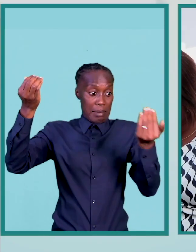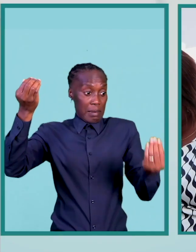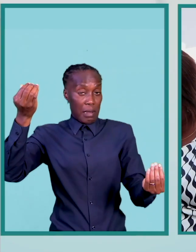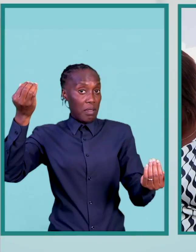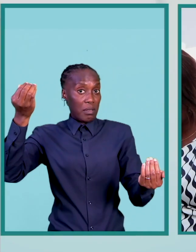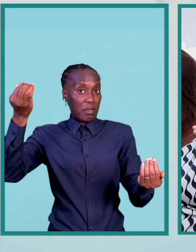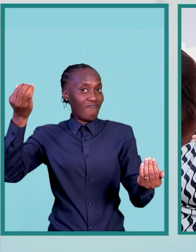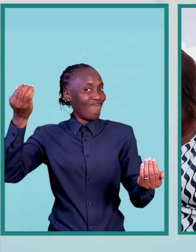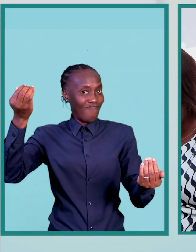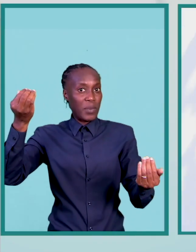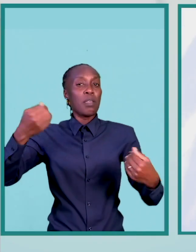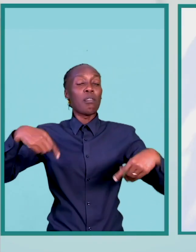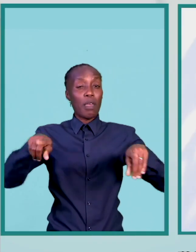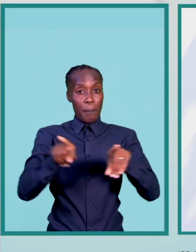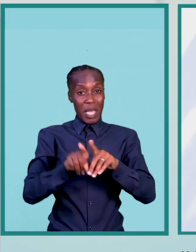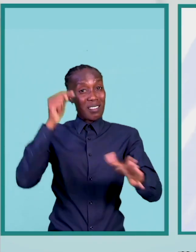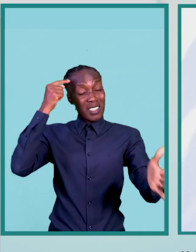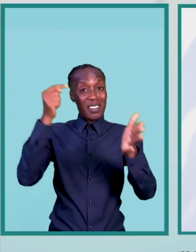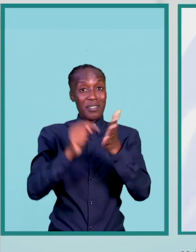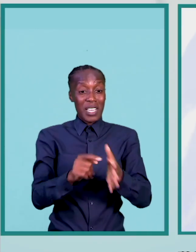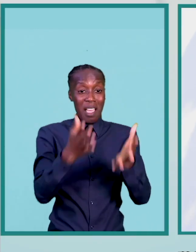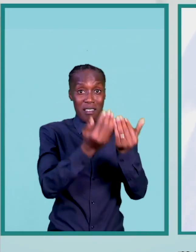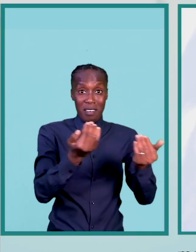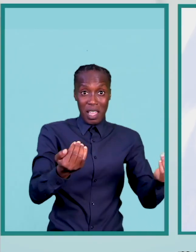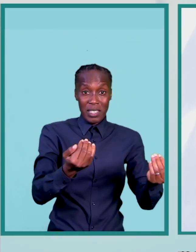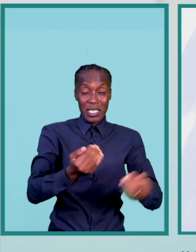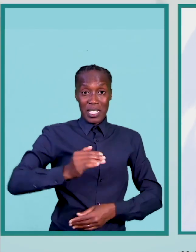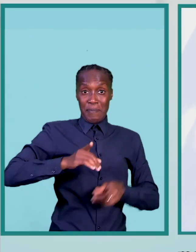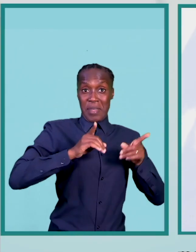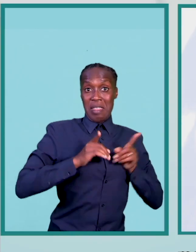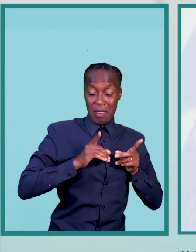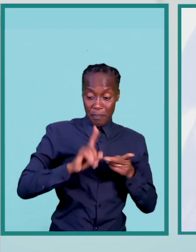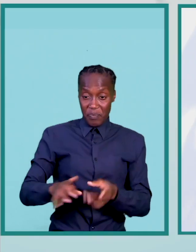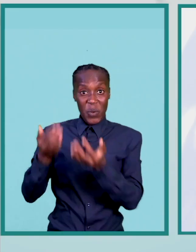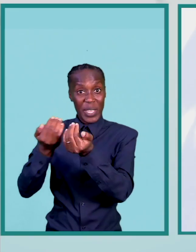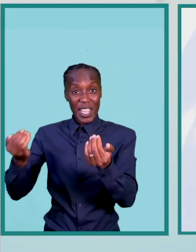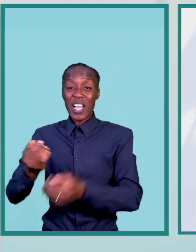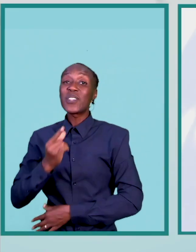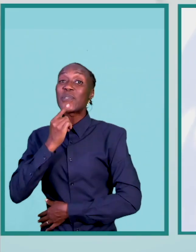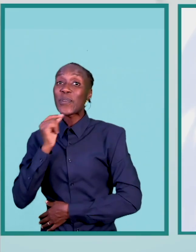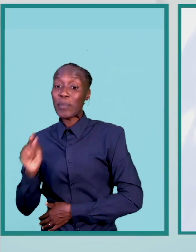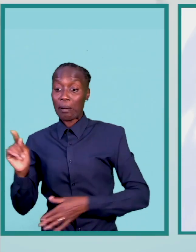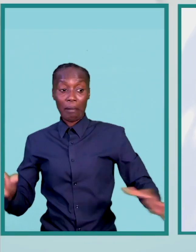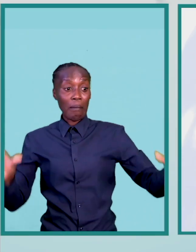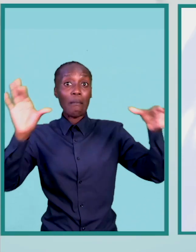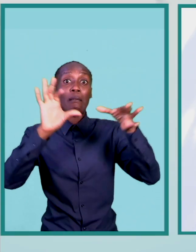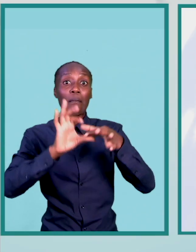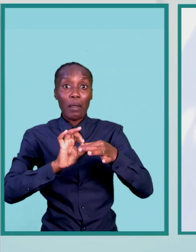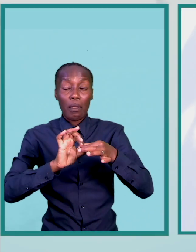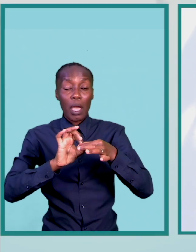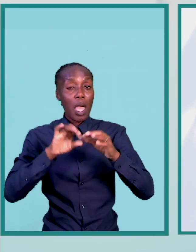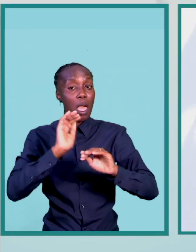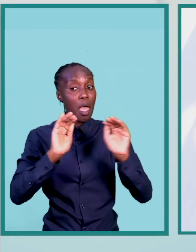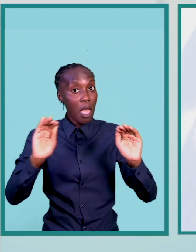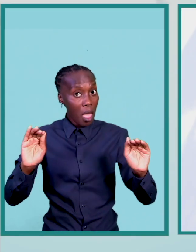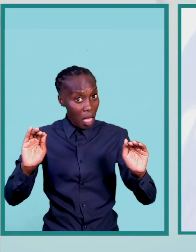criança. Pessoas menores de idade também se consubstancia união prematura. Fiquem claros. Portanto, a minha querida filha que